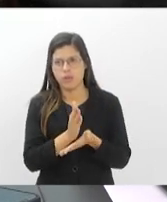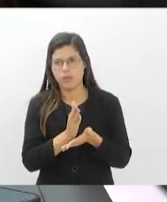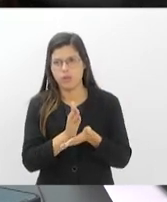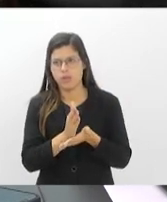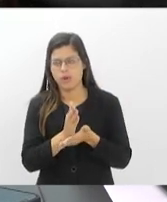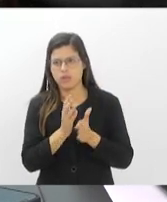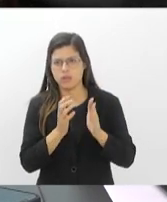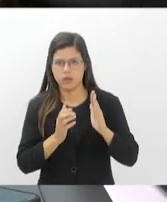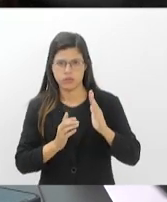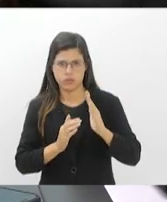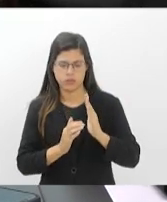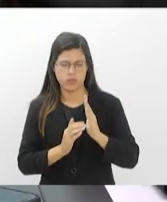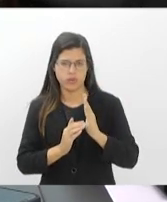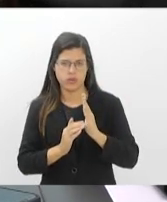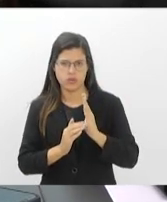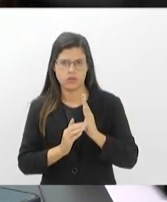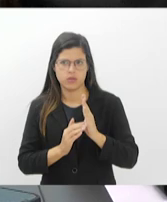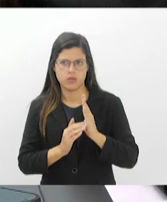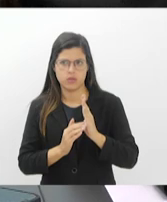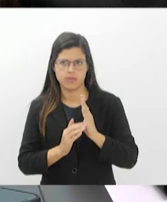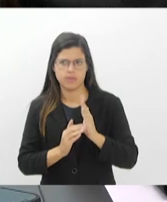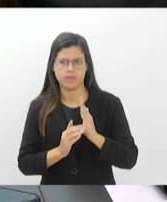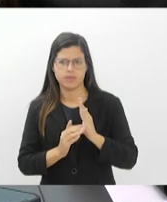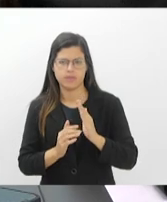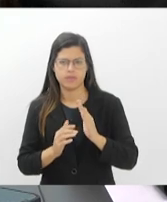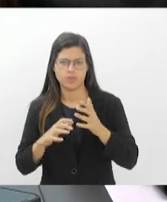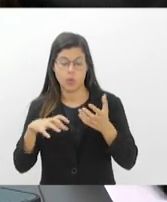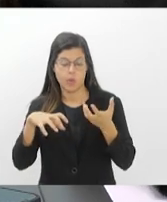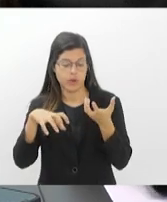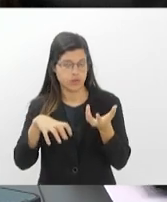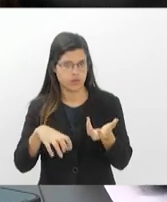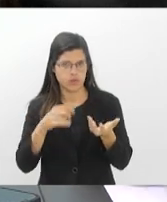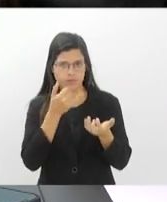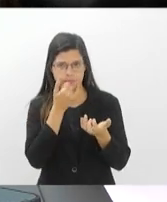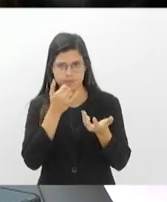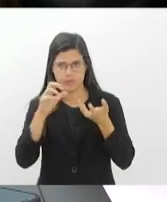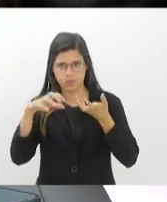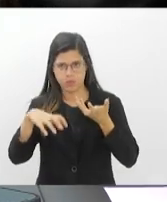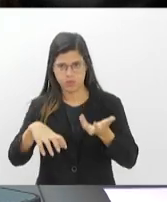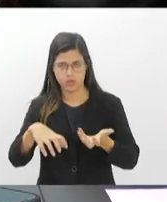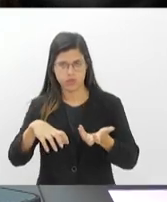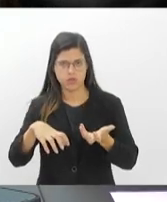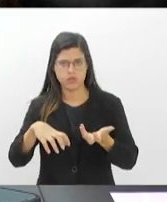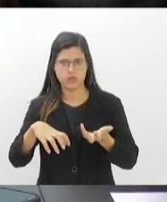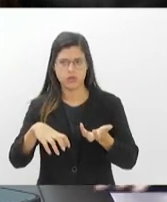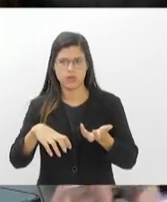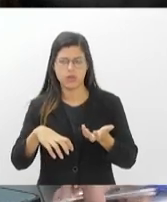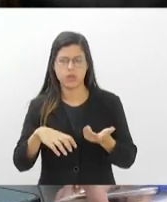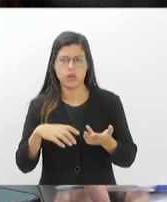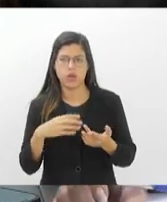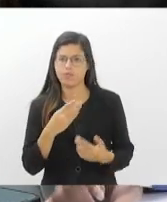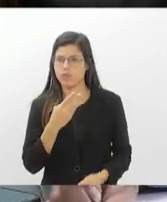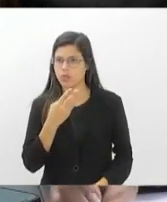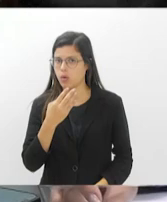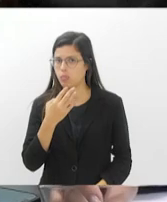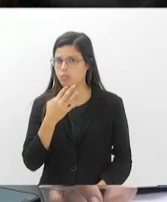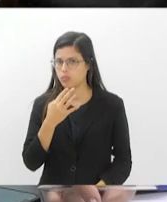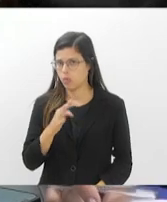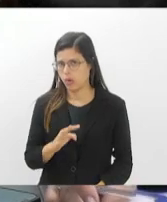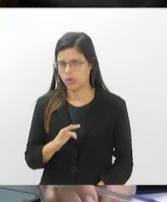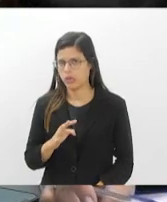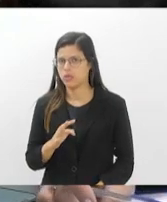Congresso Nacional. Porque eu desconheço, eu pelo menos desconheço, não quer dizer que não exista, mas